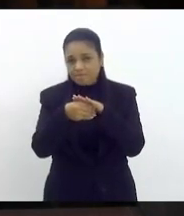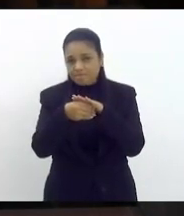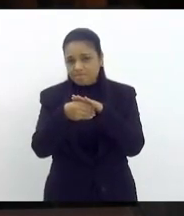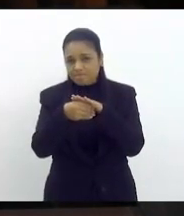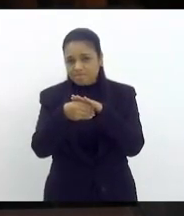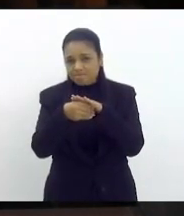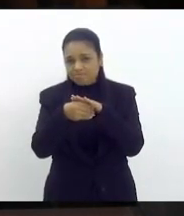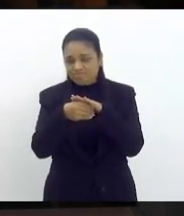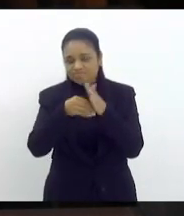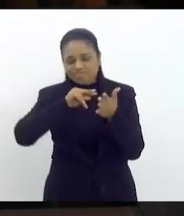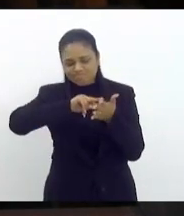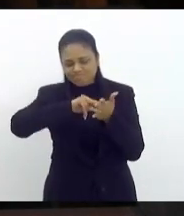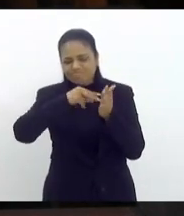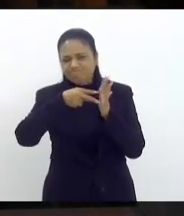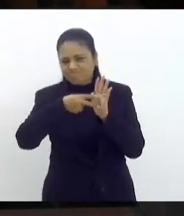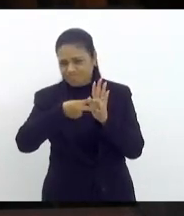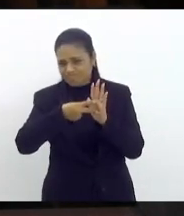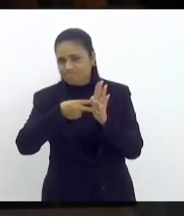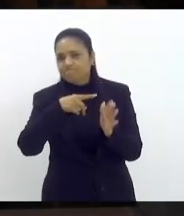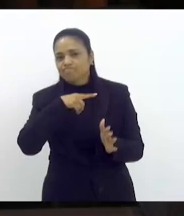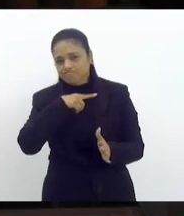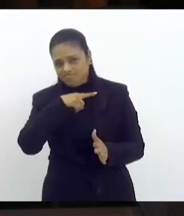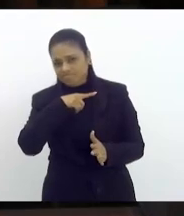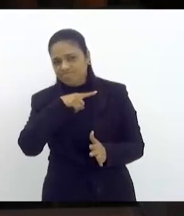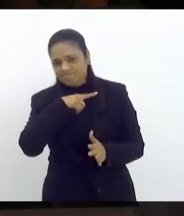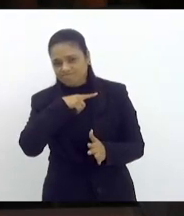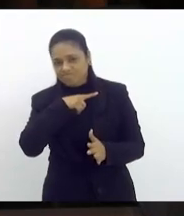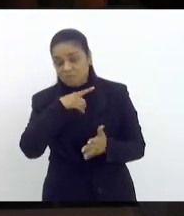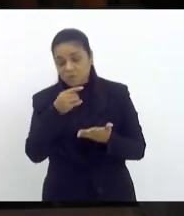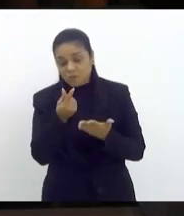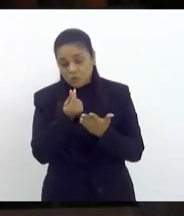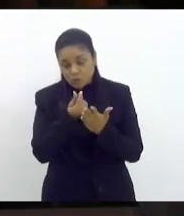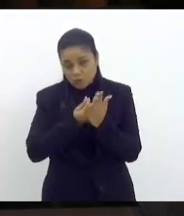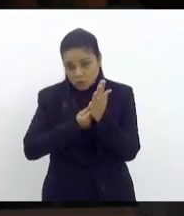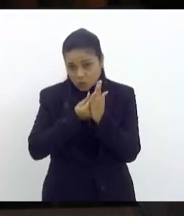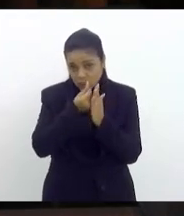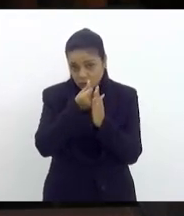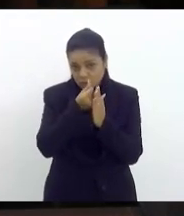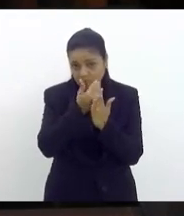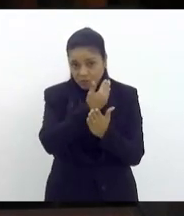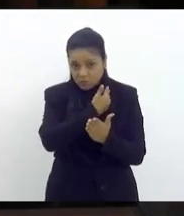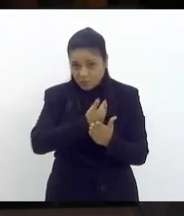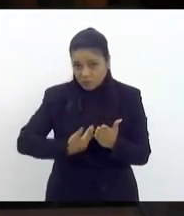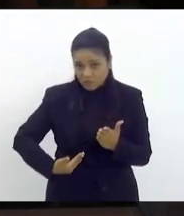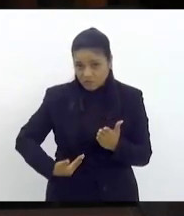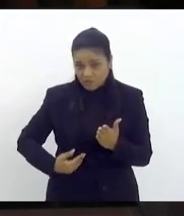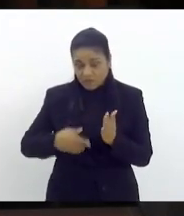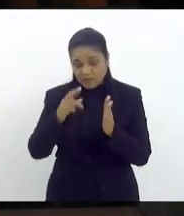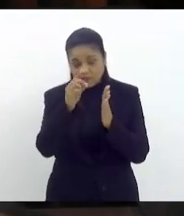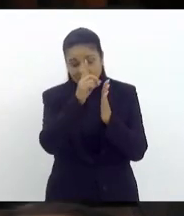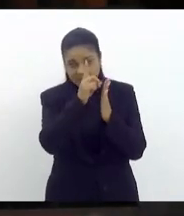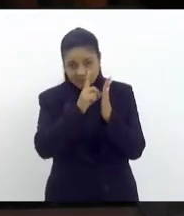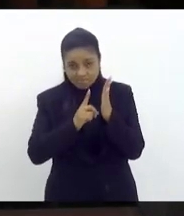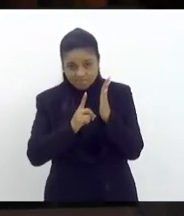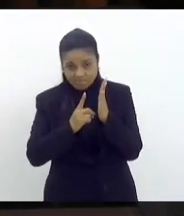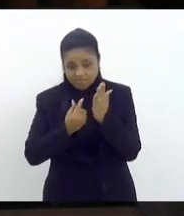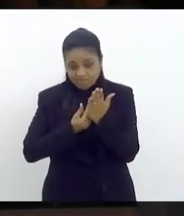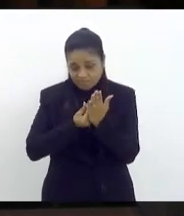carregada de significado o orçamento do governo e as suas diretrizes orçamentárias